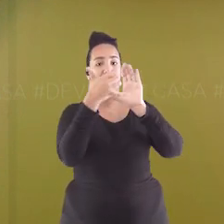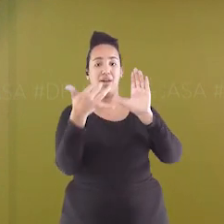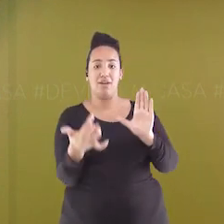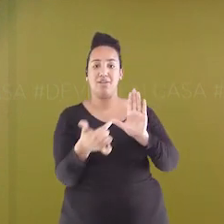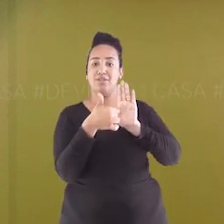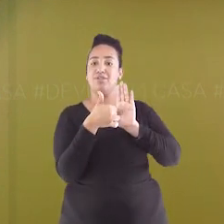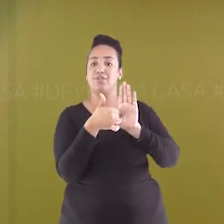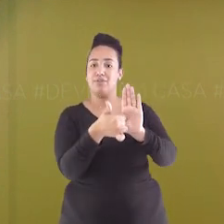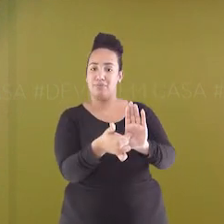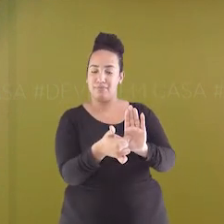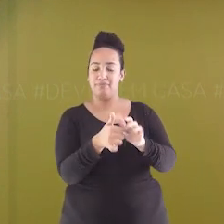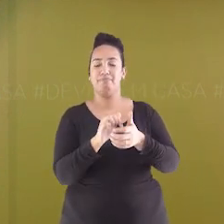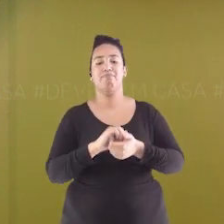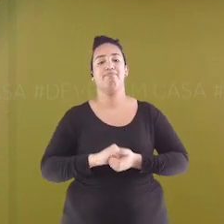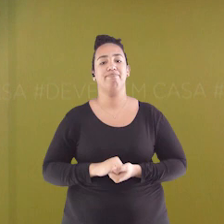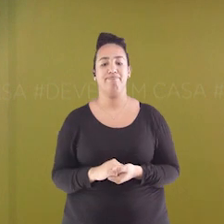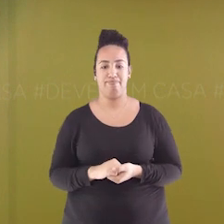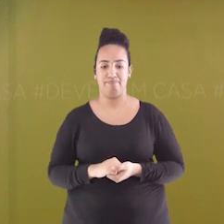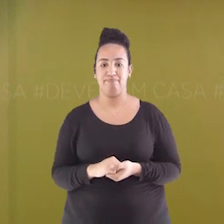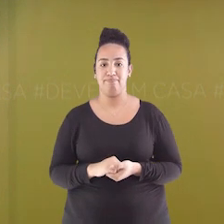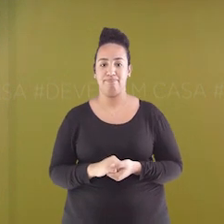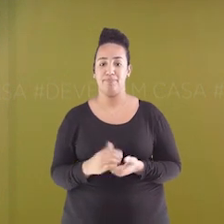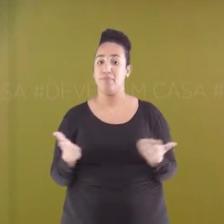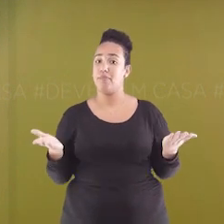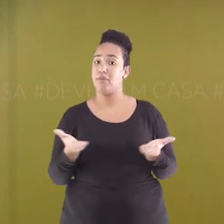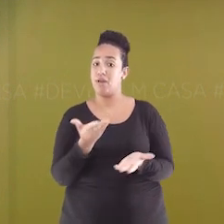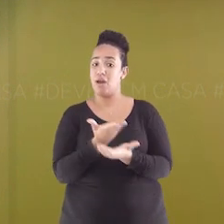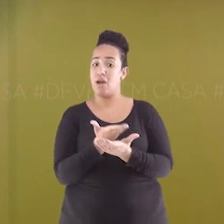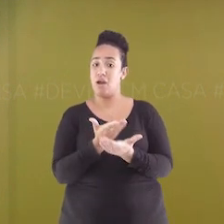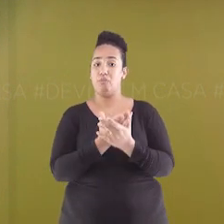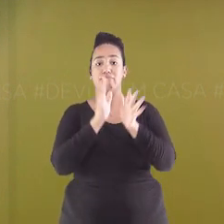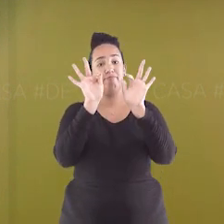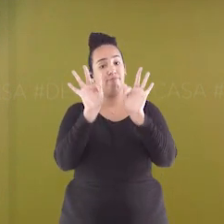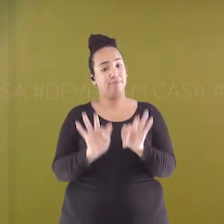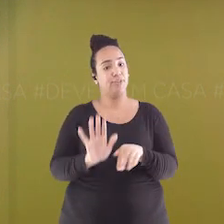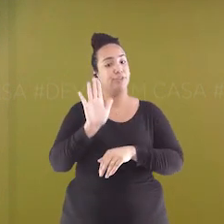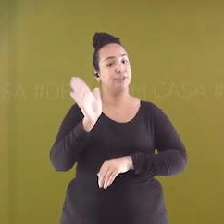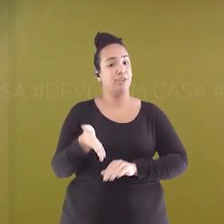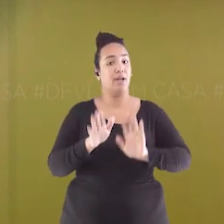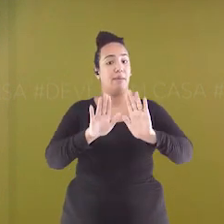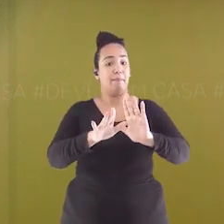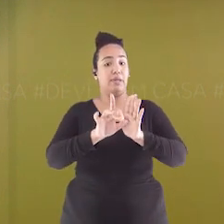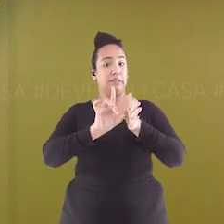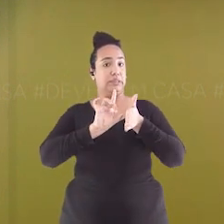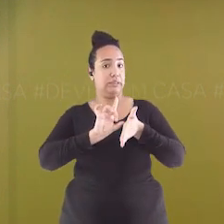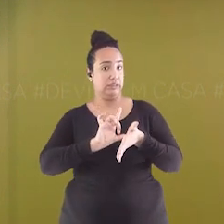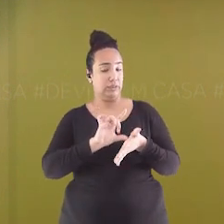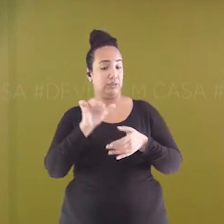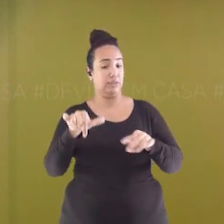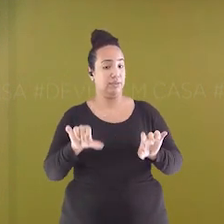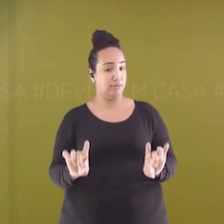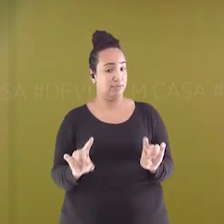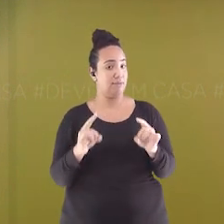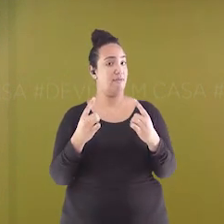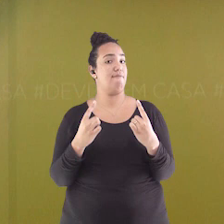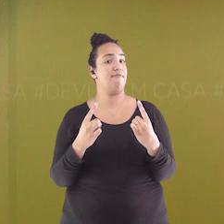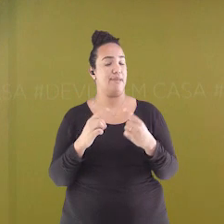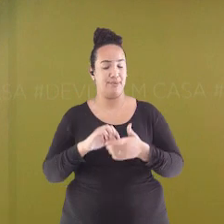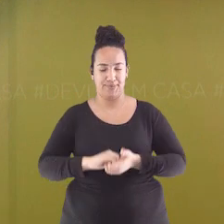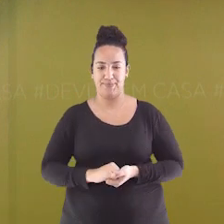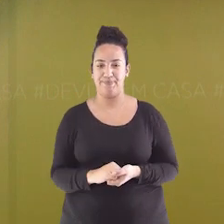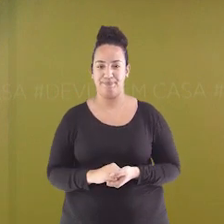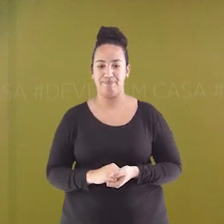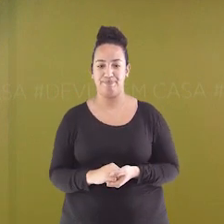é, os substantivos. A nossa aula está chegando ao fim. Mas antes de eu ir embora, vou deixar um desafio para